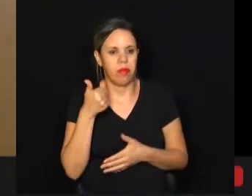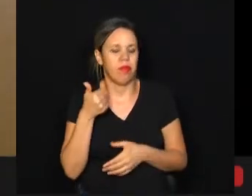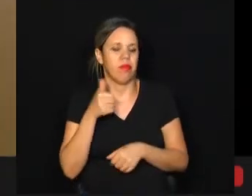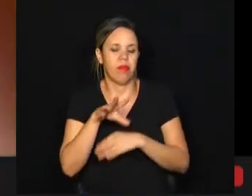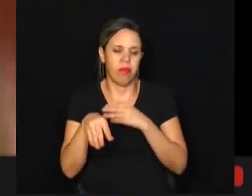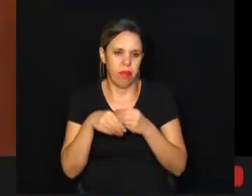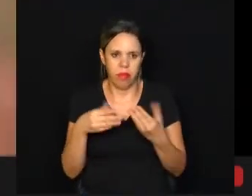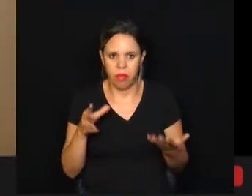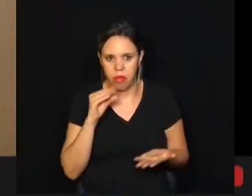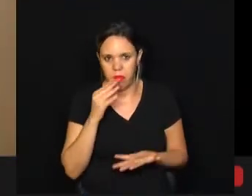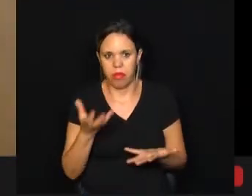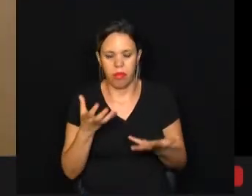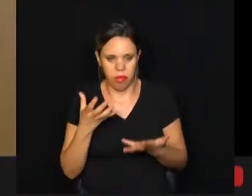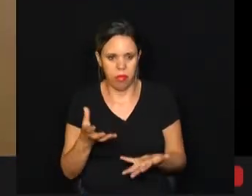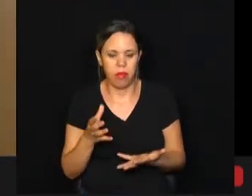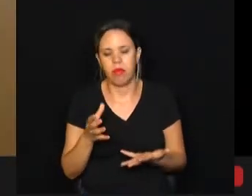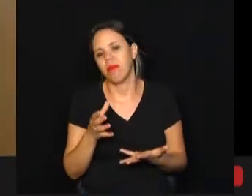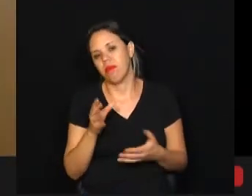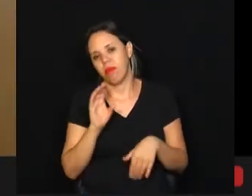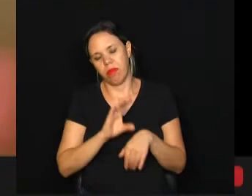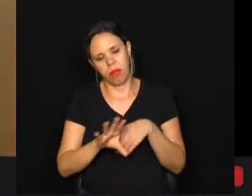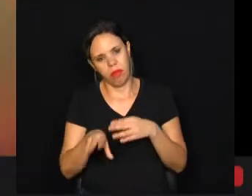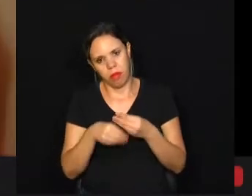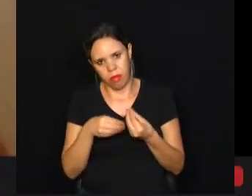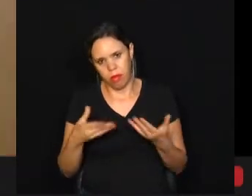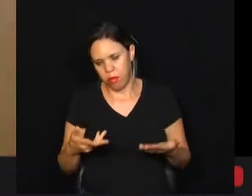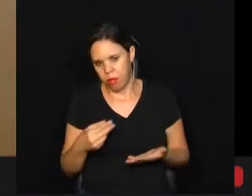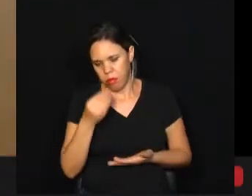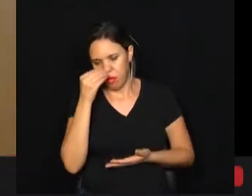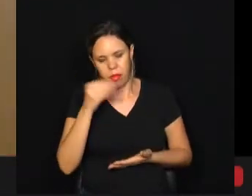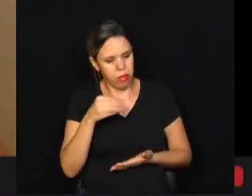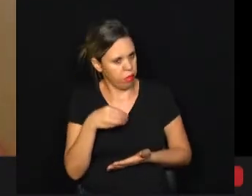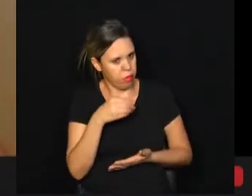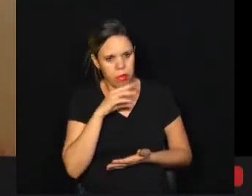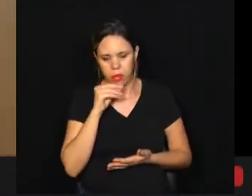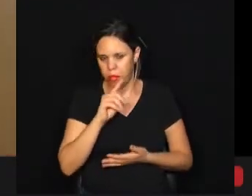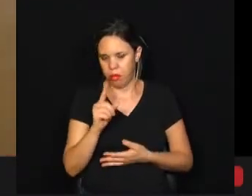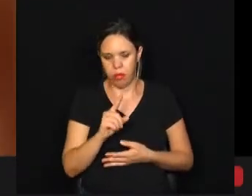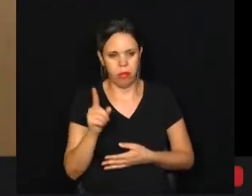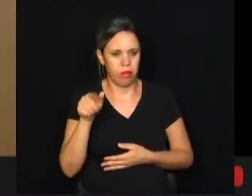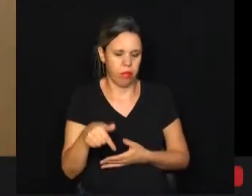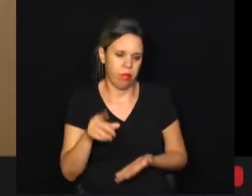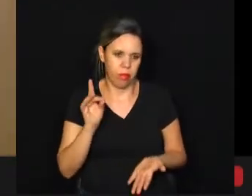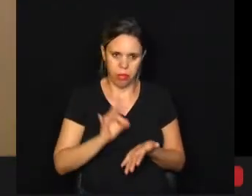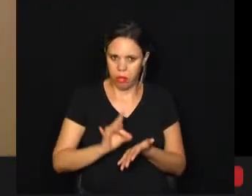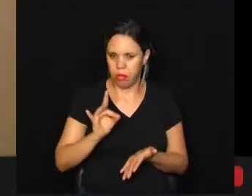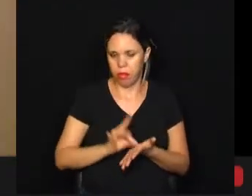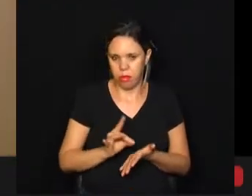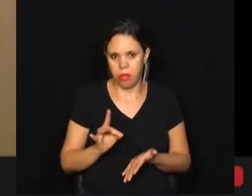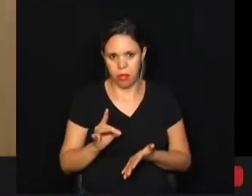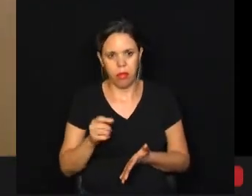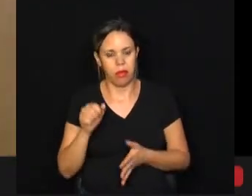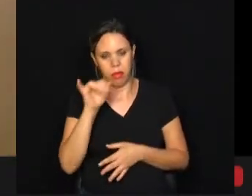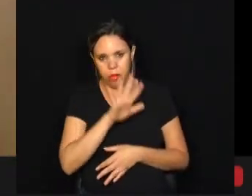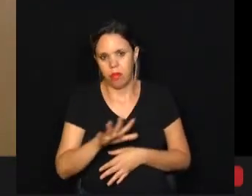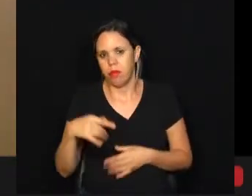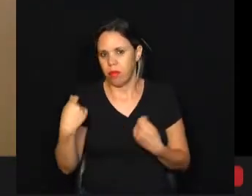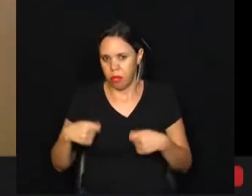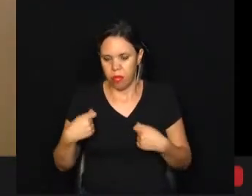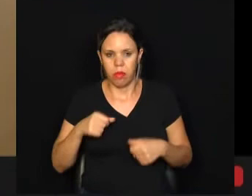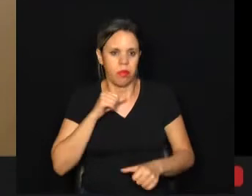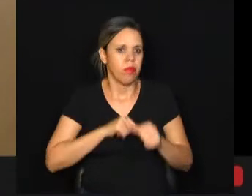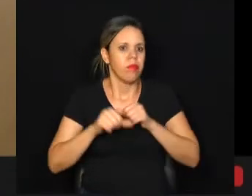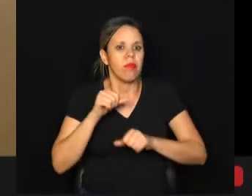Os funcionários querem se aprimorar. Não é uma negação dos funcionários. Isso é realmente uma forma administrativa que precisa se